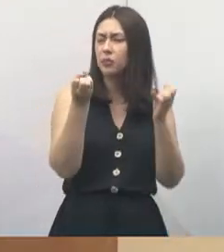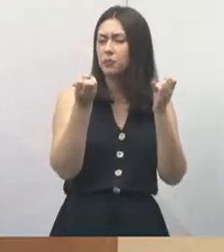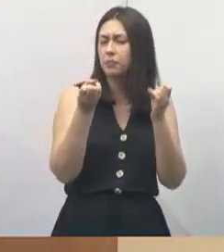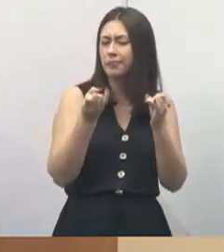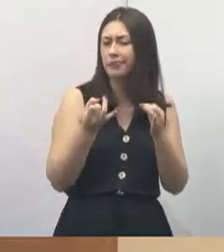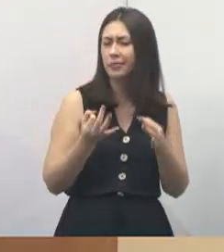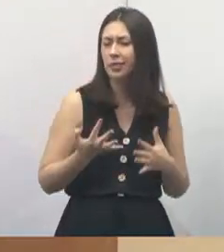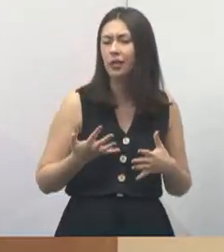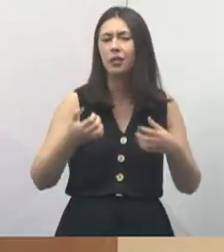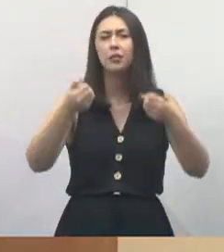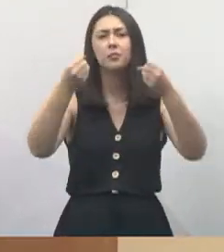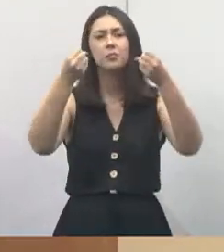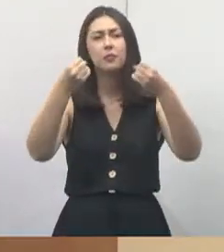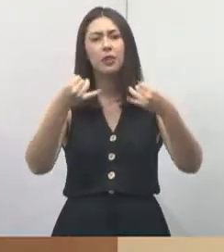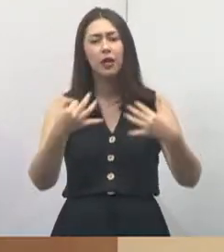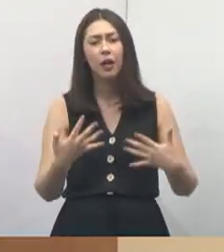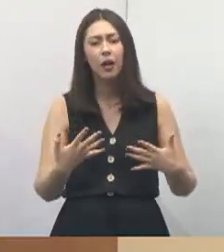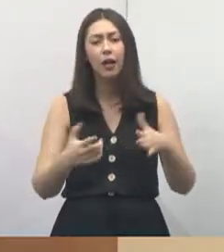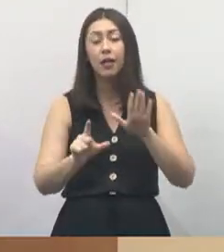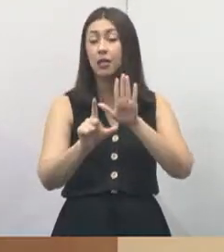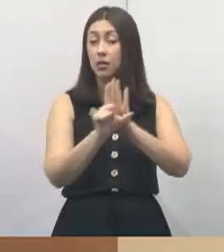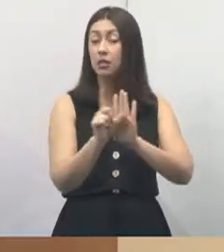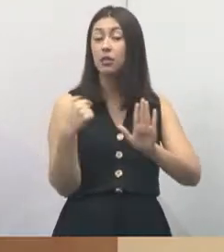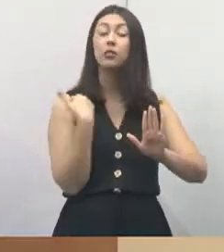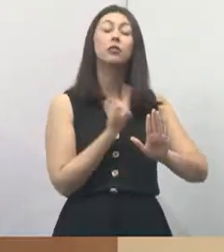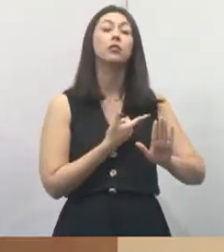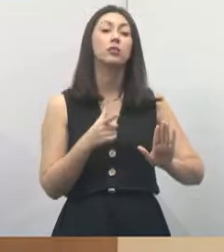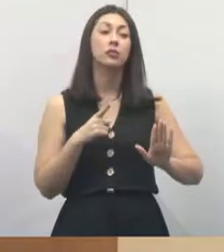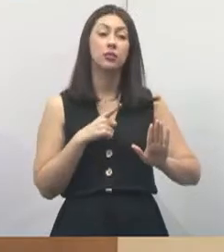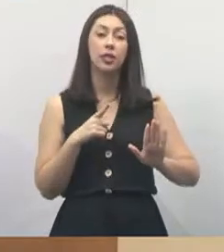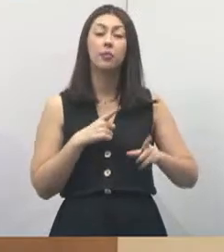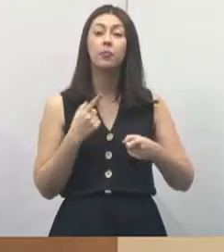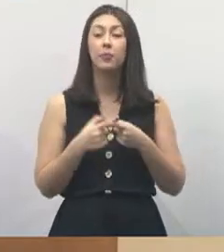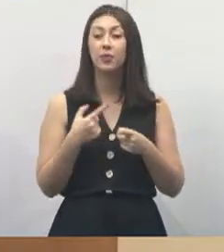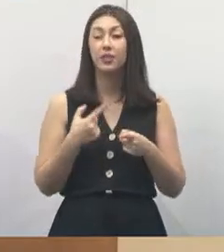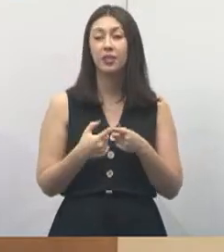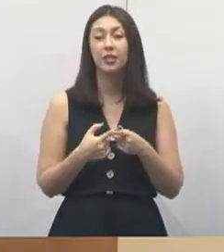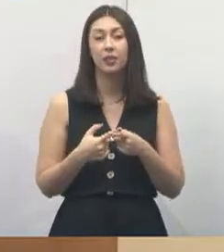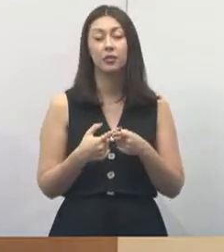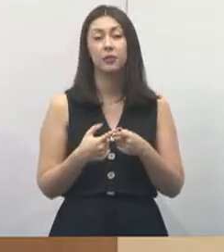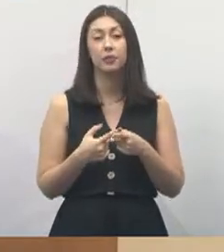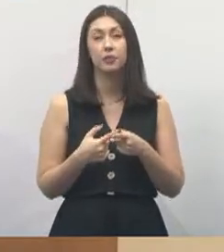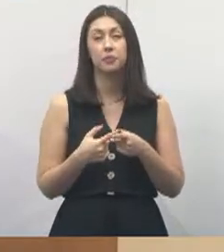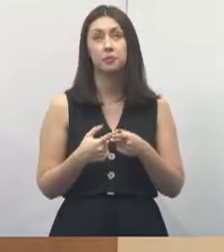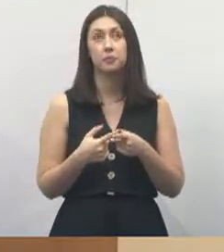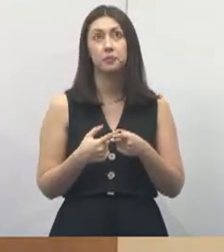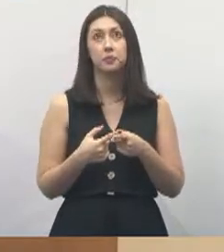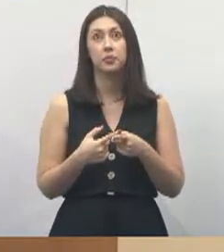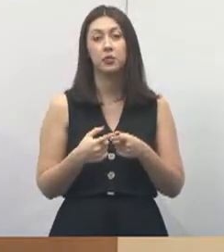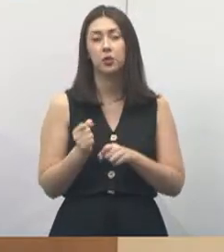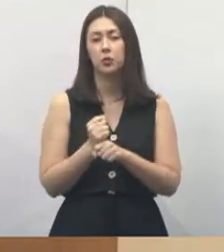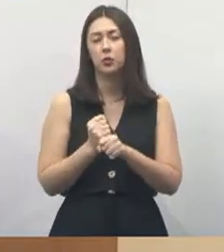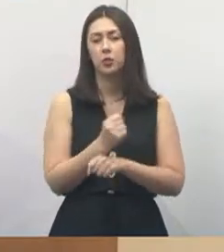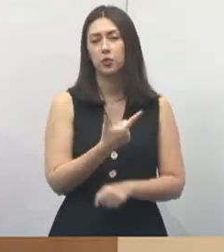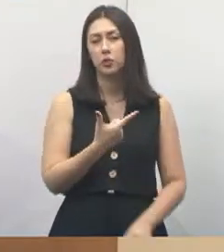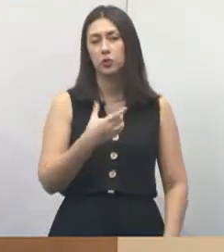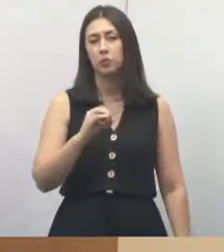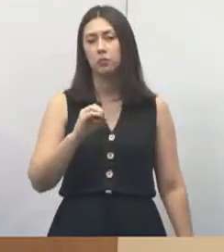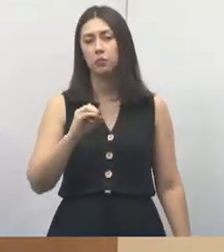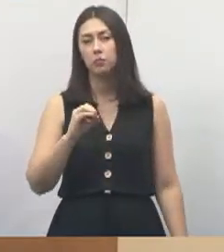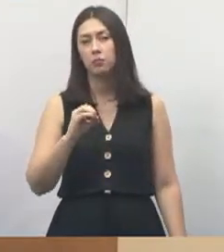sobre as leis que hoje nós temos, porque nós saímos de um patamar onde, em